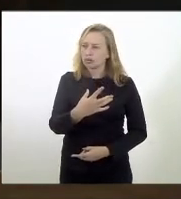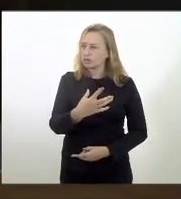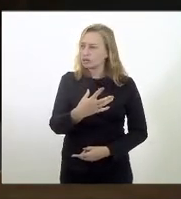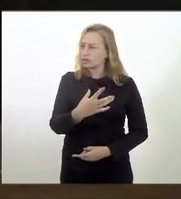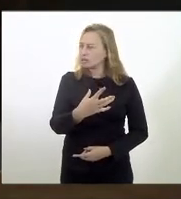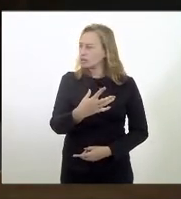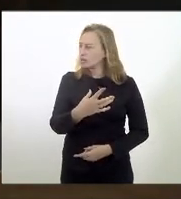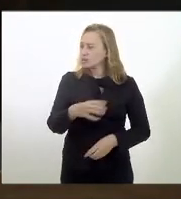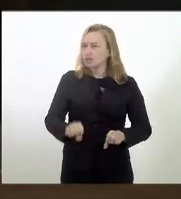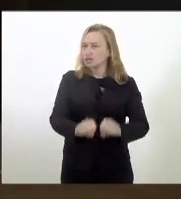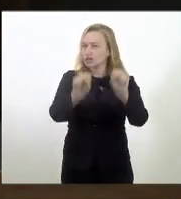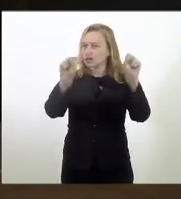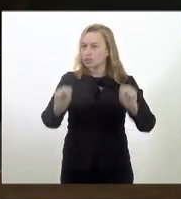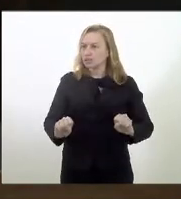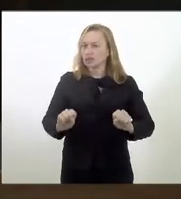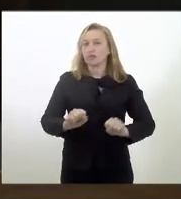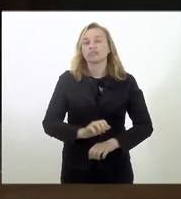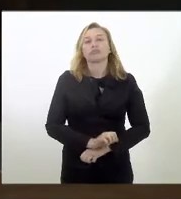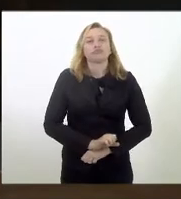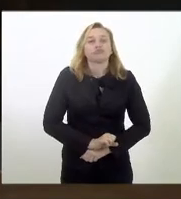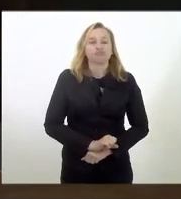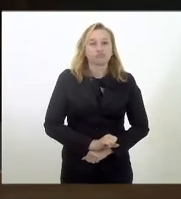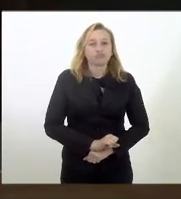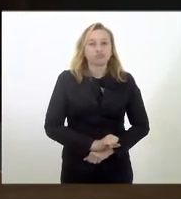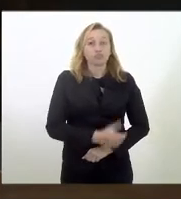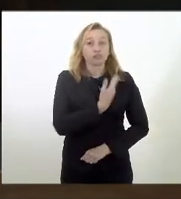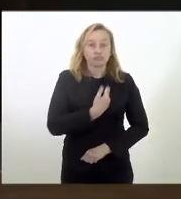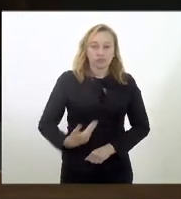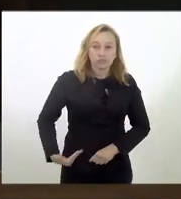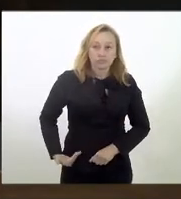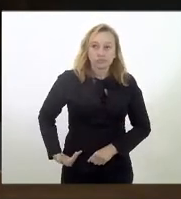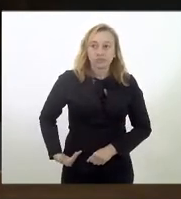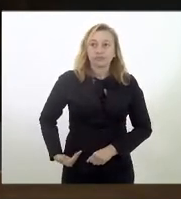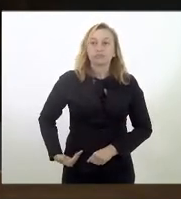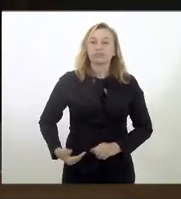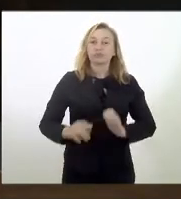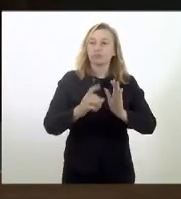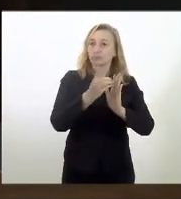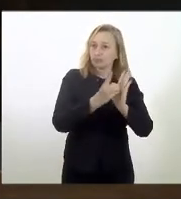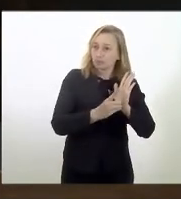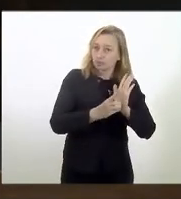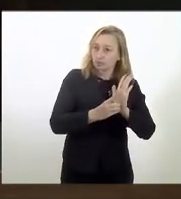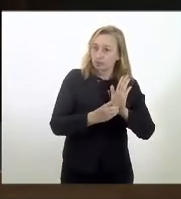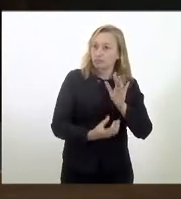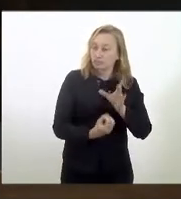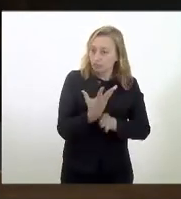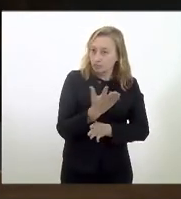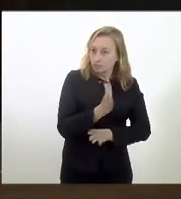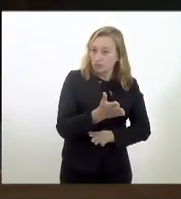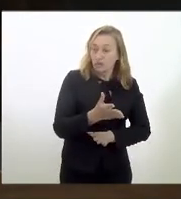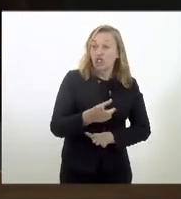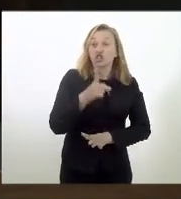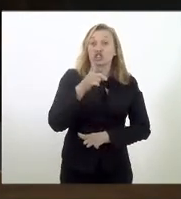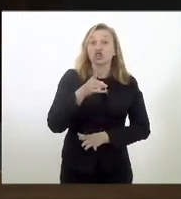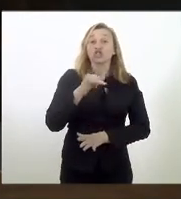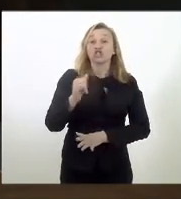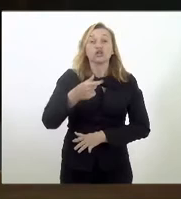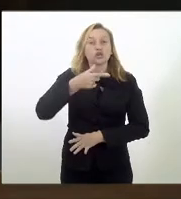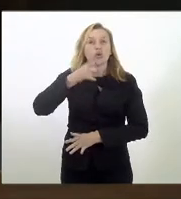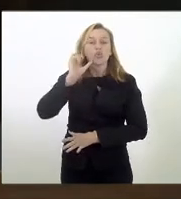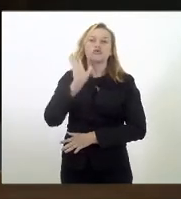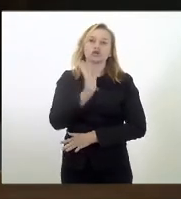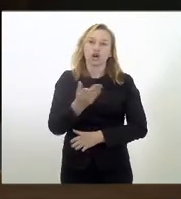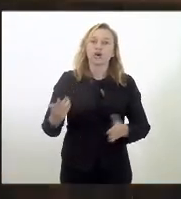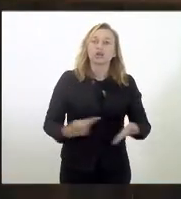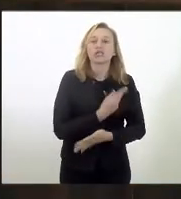Começamos já por determinação do governador, que editou um decreto. No dia de ontem já aconteceu